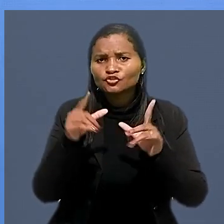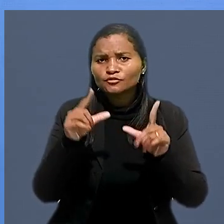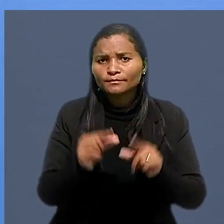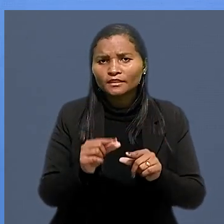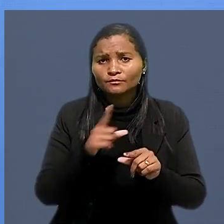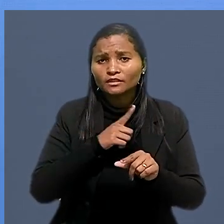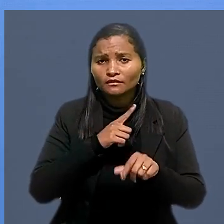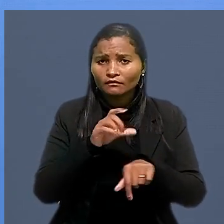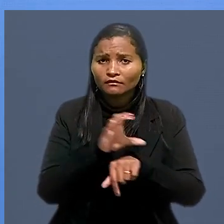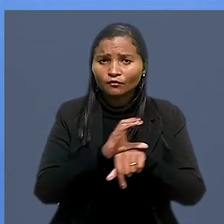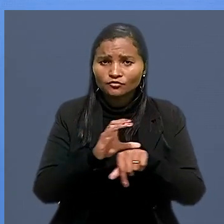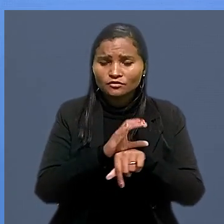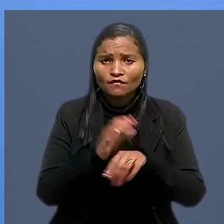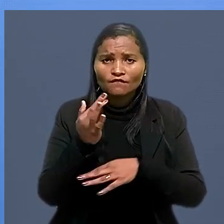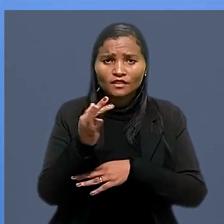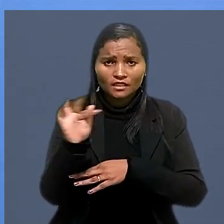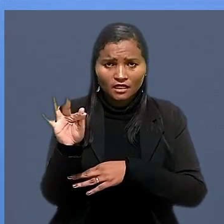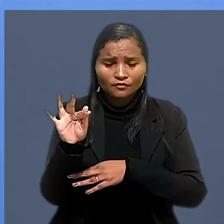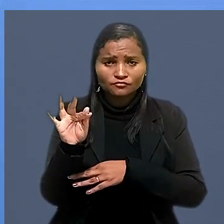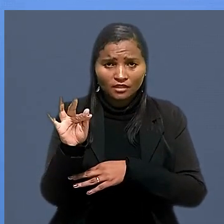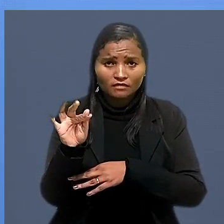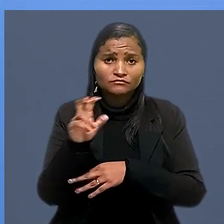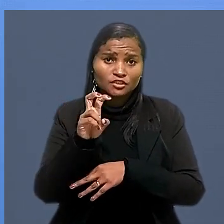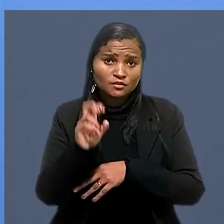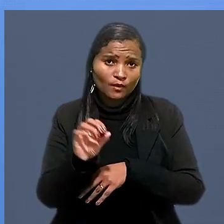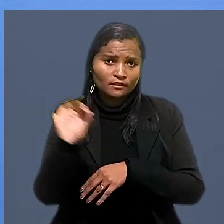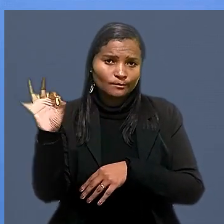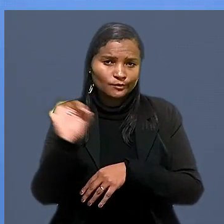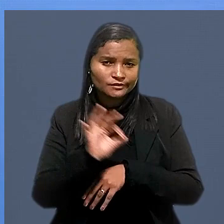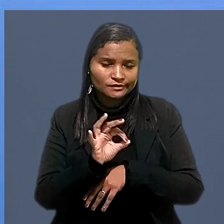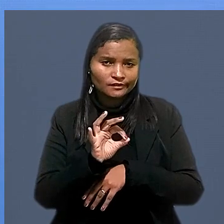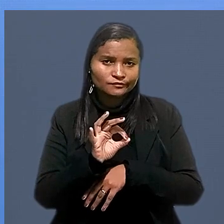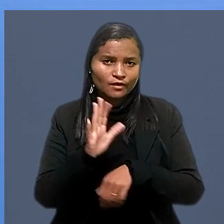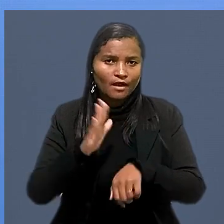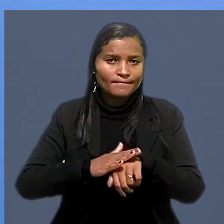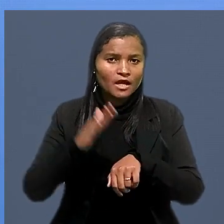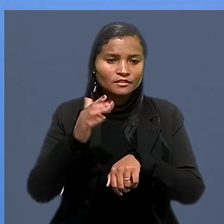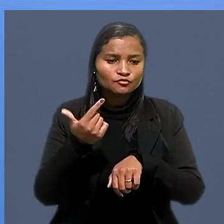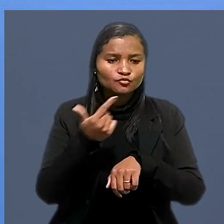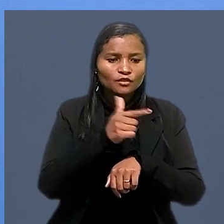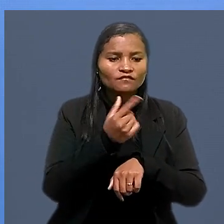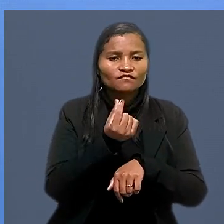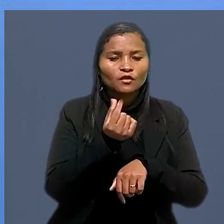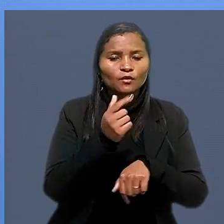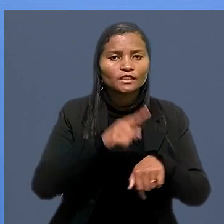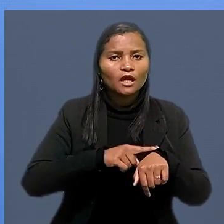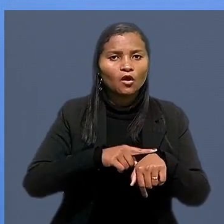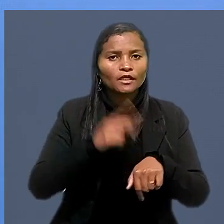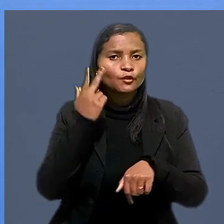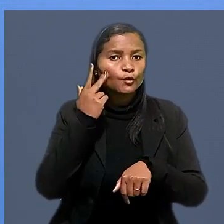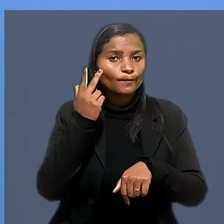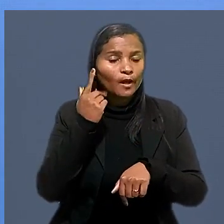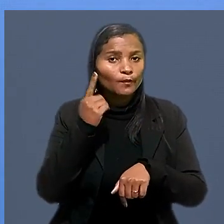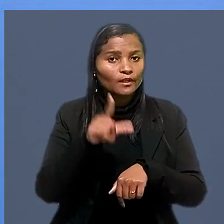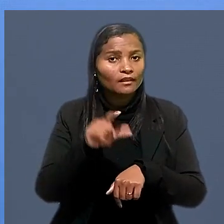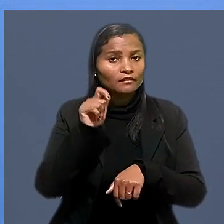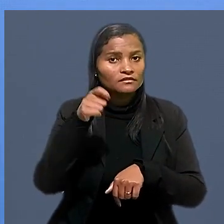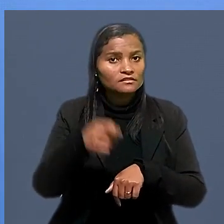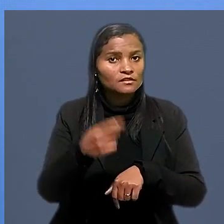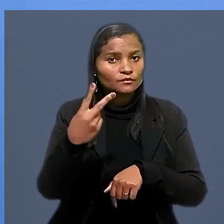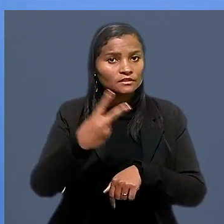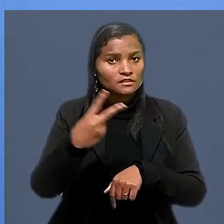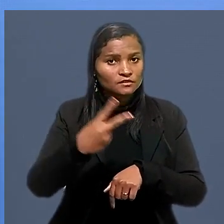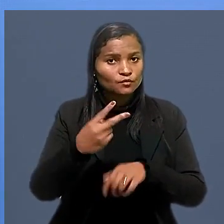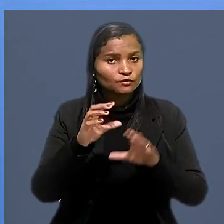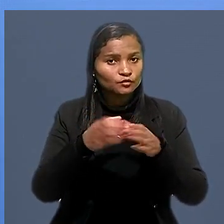limite mínimo previsto na Constituição Federal de pelo menos 50% a mais que o valor da hora normal. A decisão